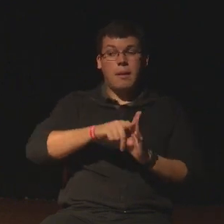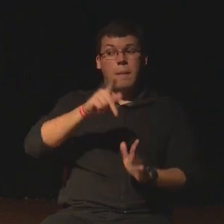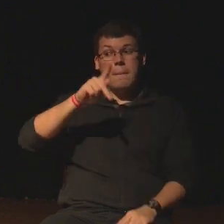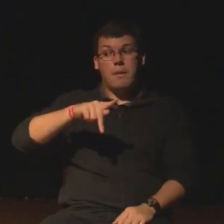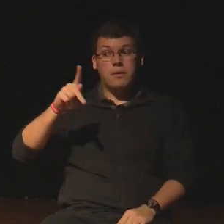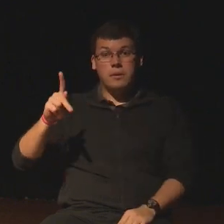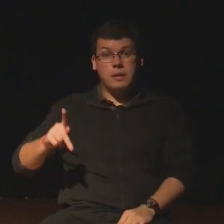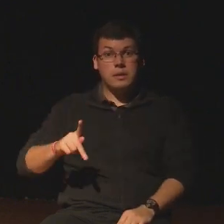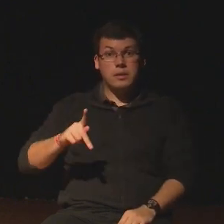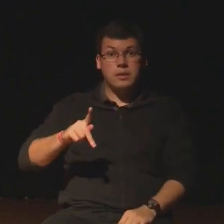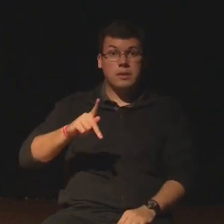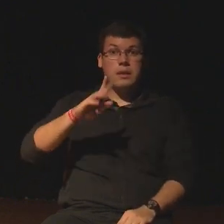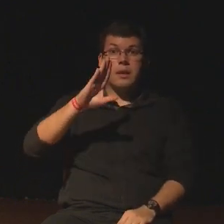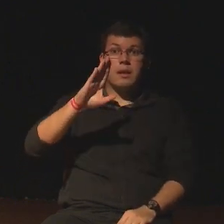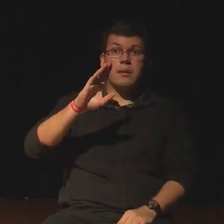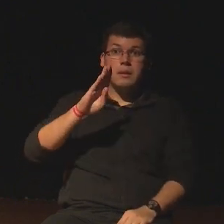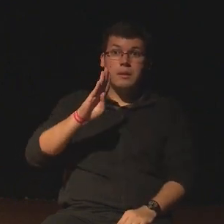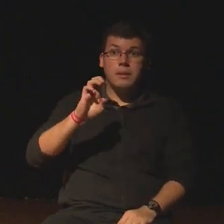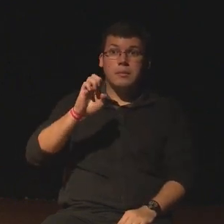dar as boas-vindas.